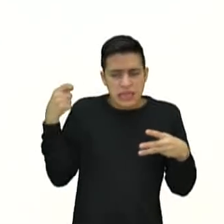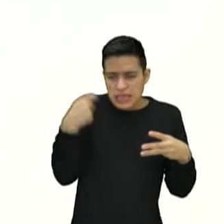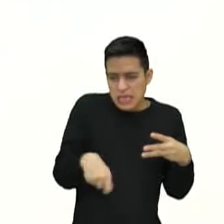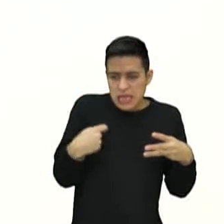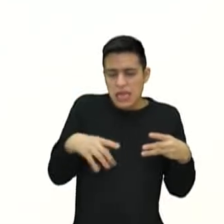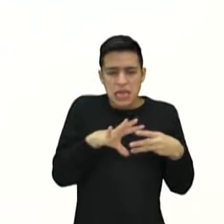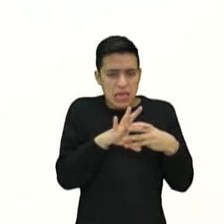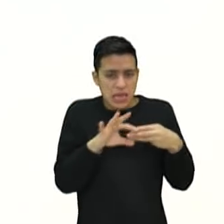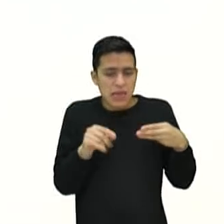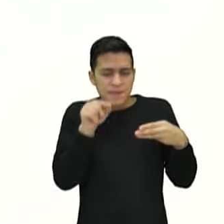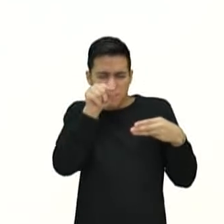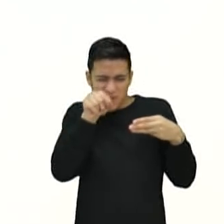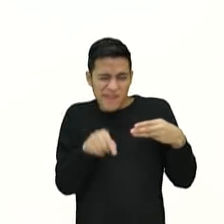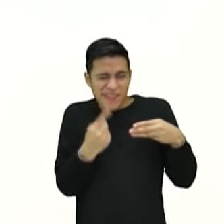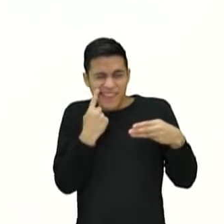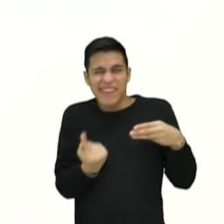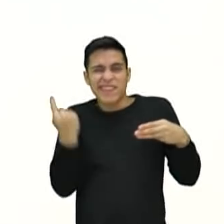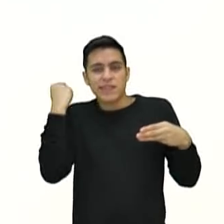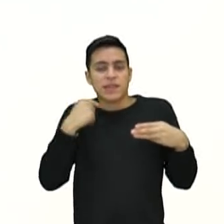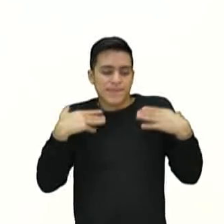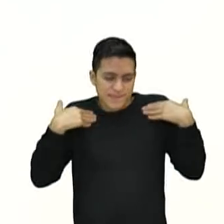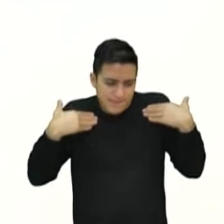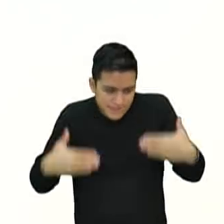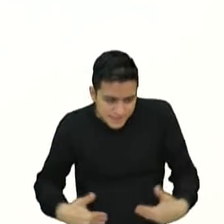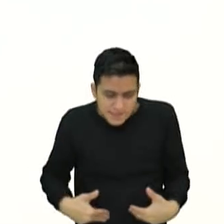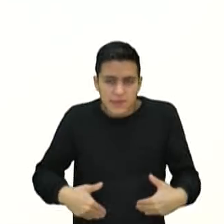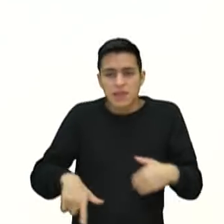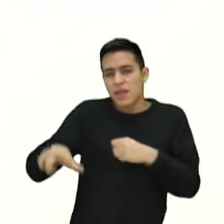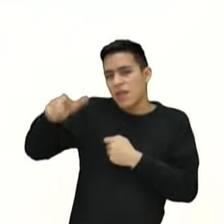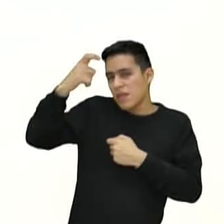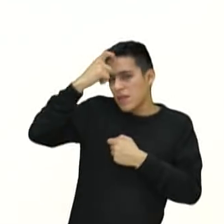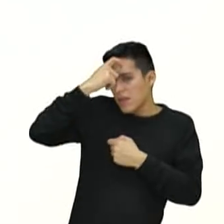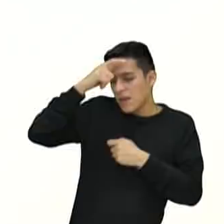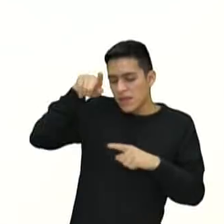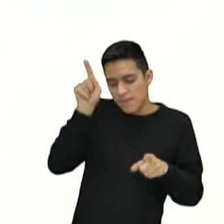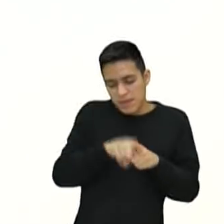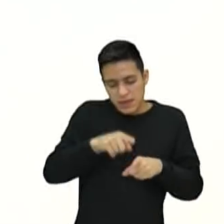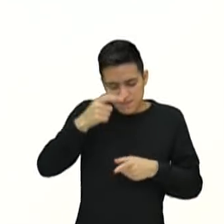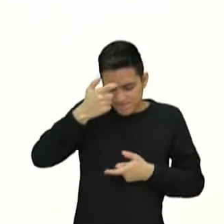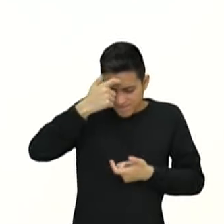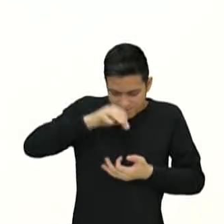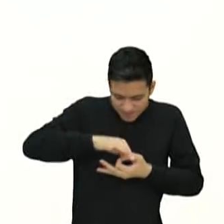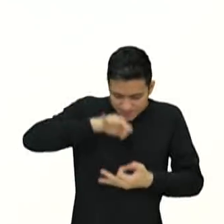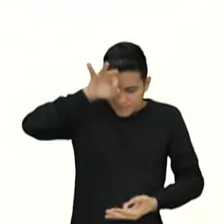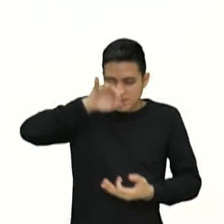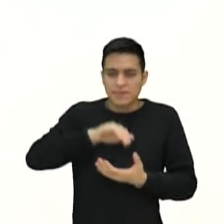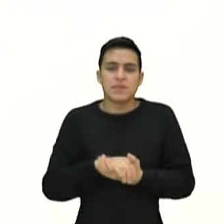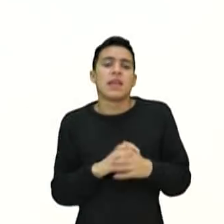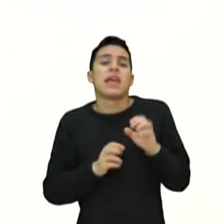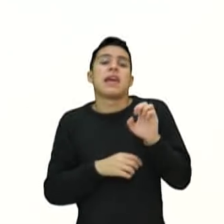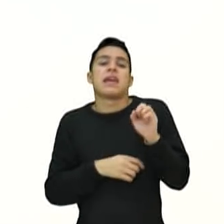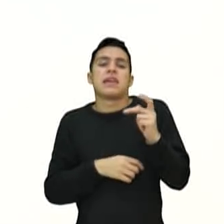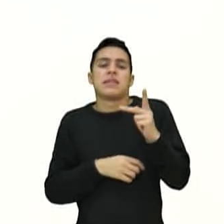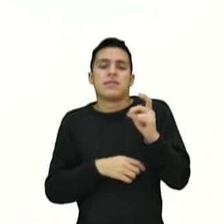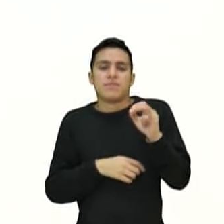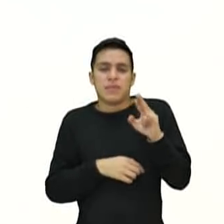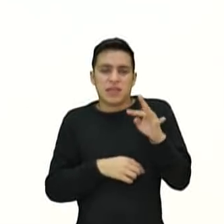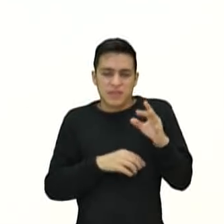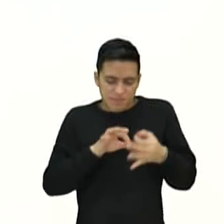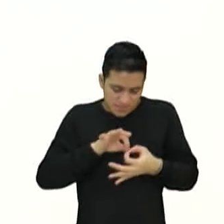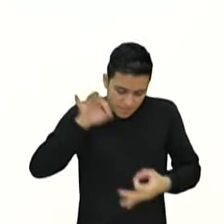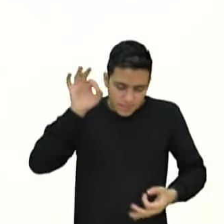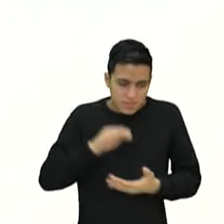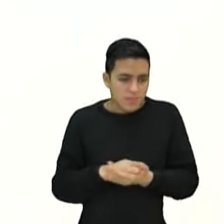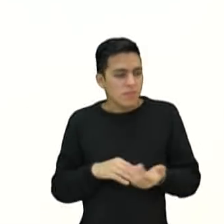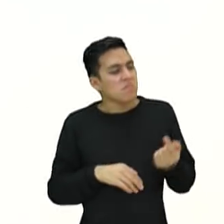2 pontos, muito importantes aqui, do corpo, da mente e do espírito. Esta visão de educação